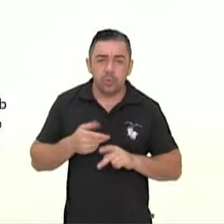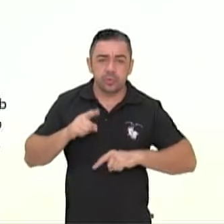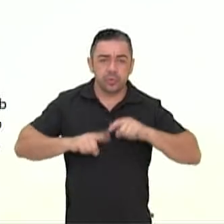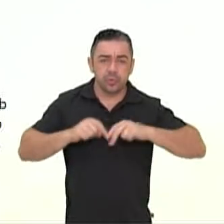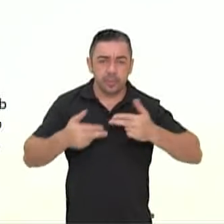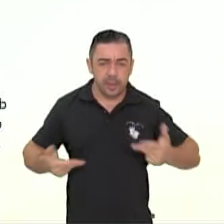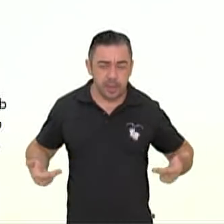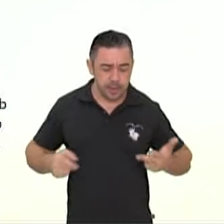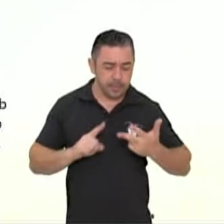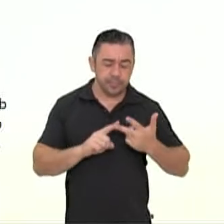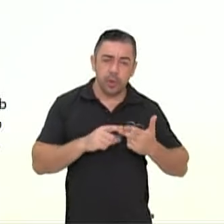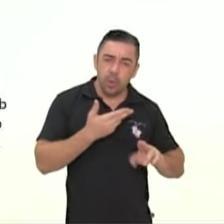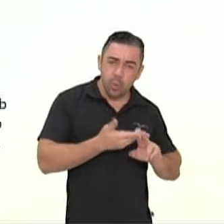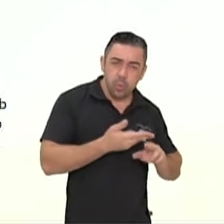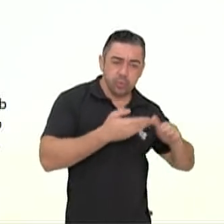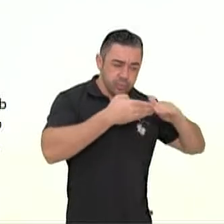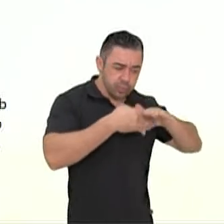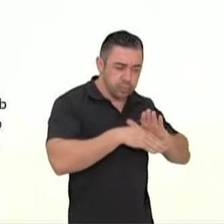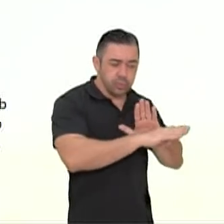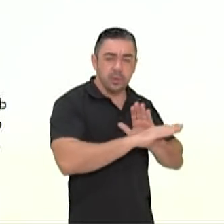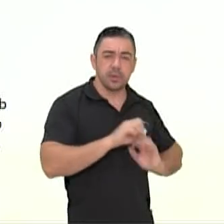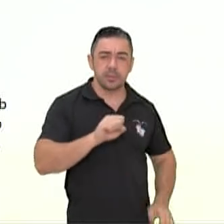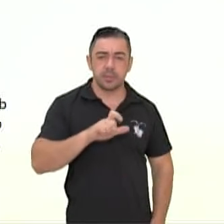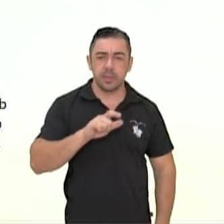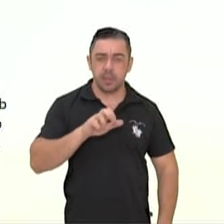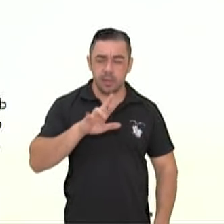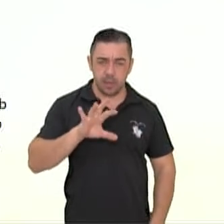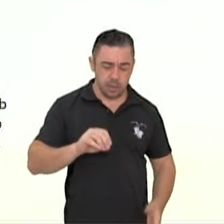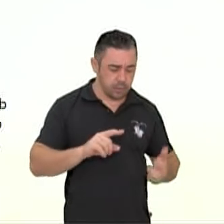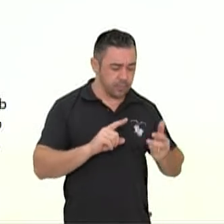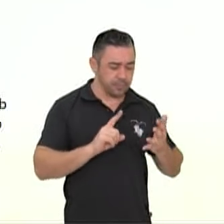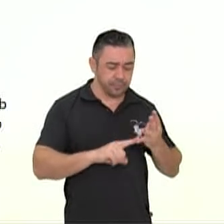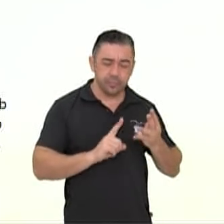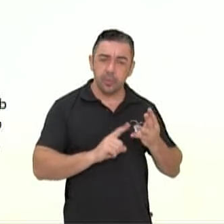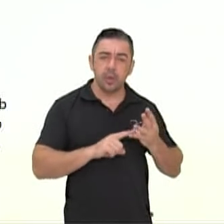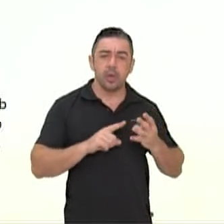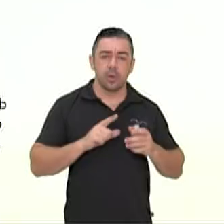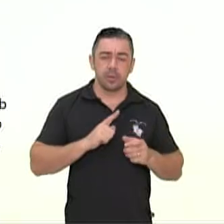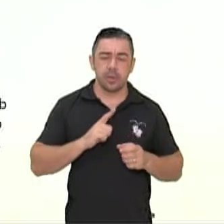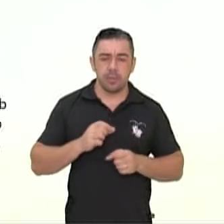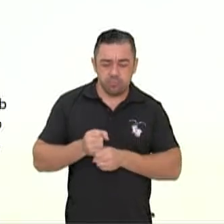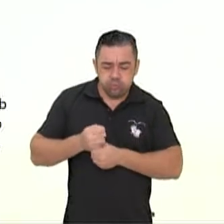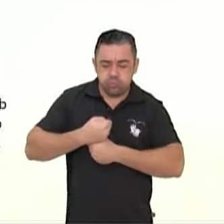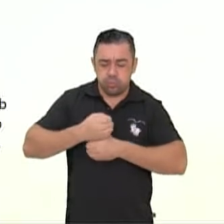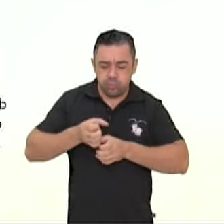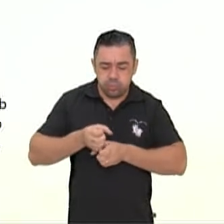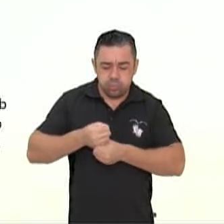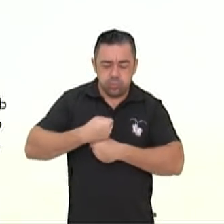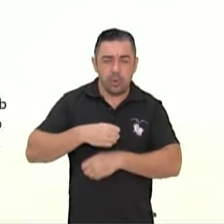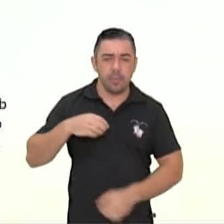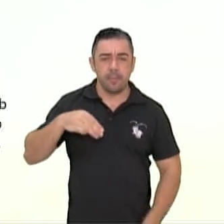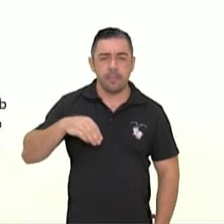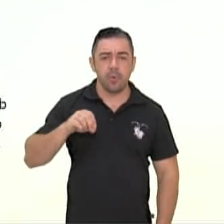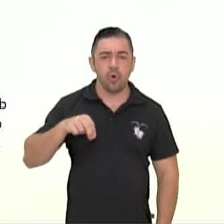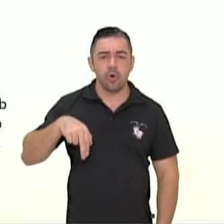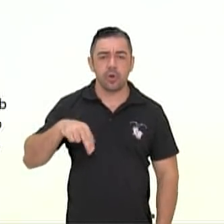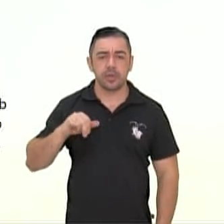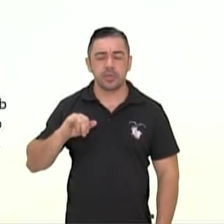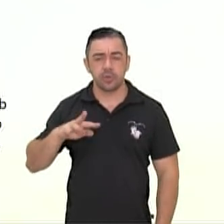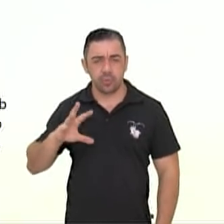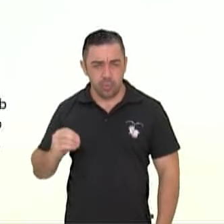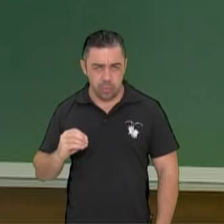ferramentas, pelo uso do celeiro, pelo uso do moinho, né, tinha que pagar uma espécie das